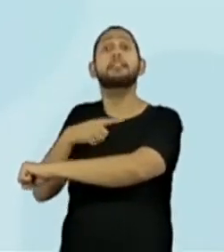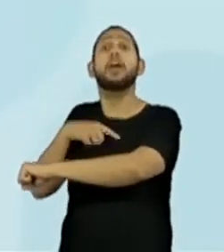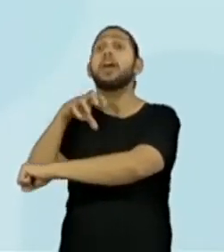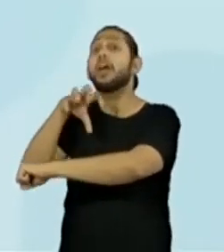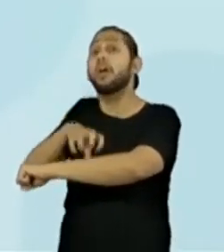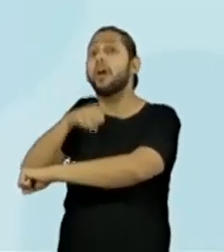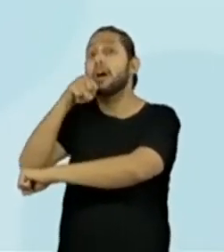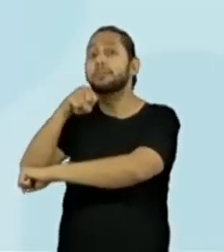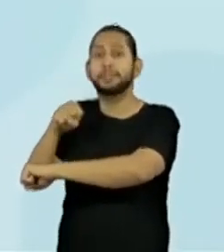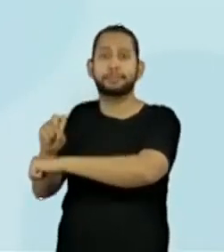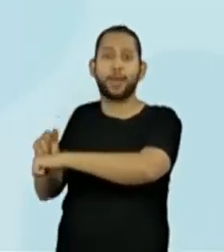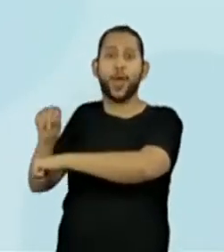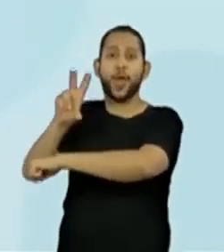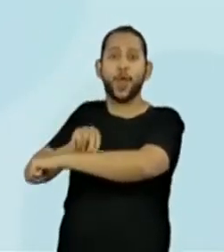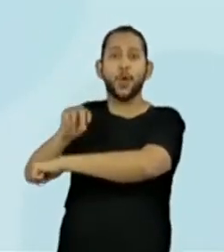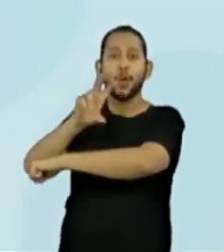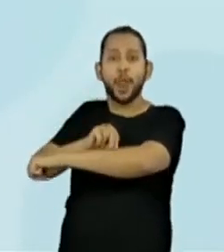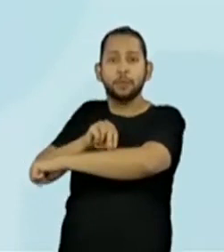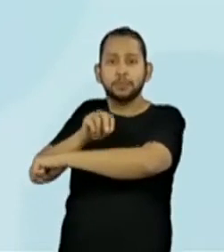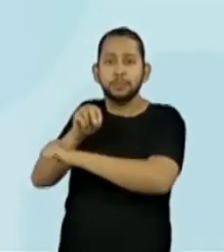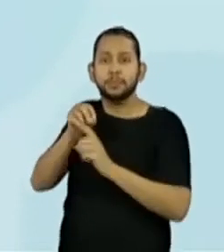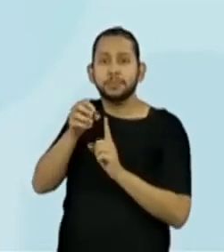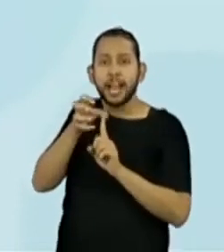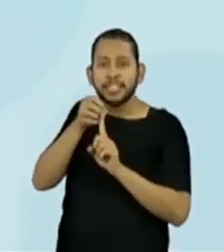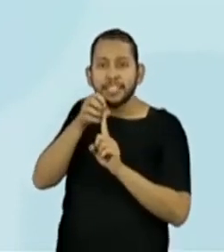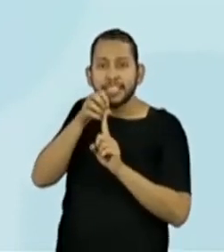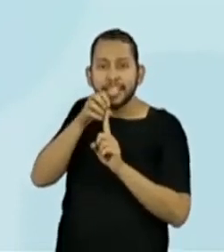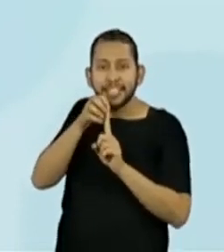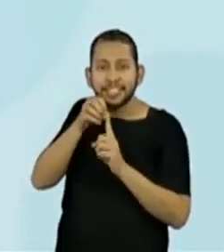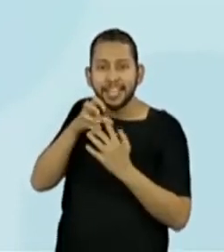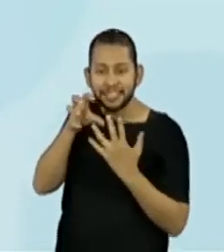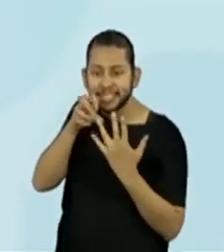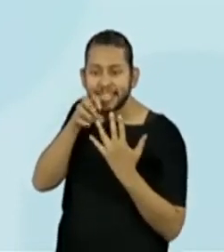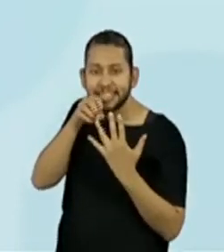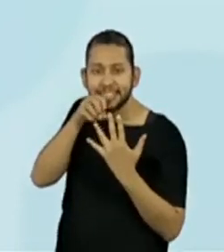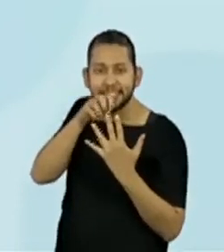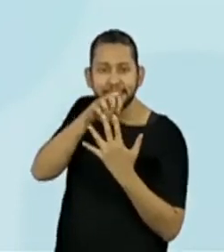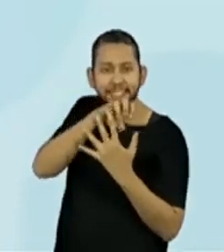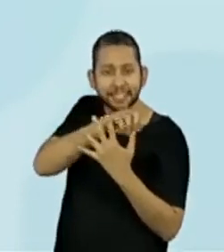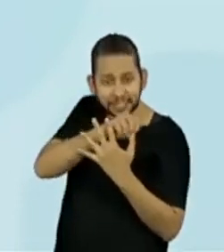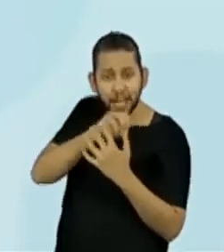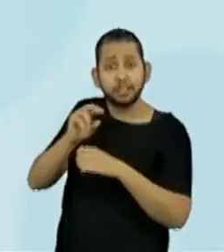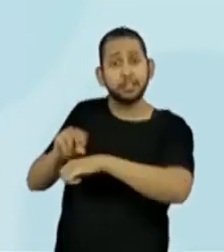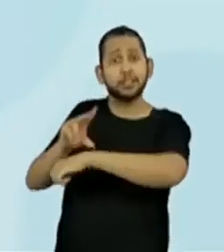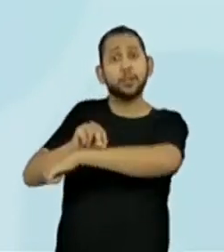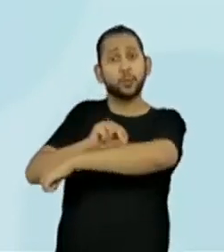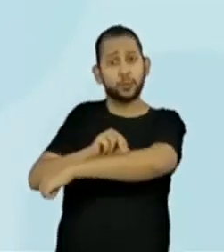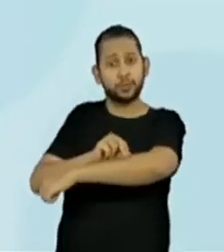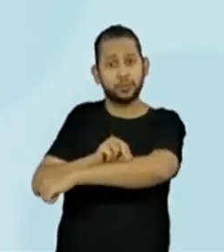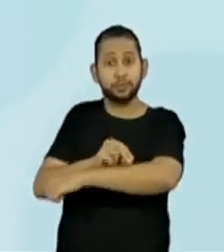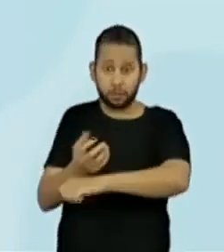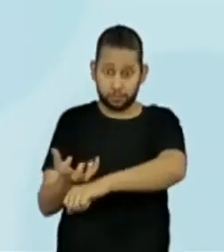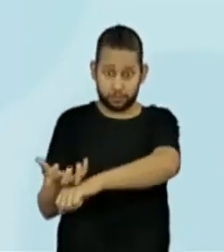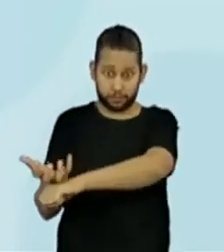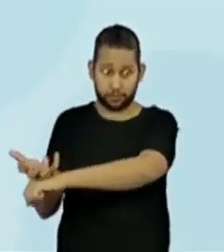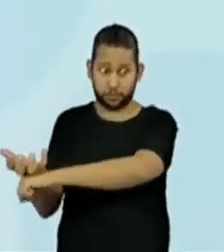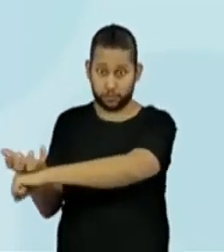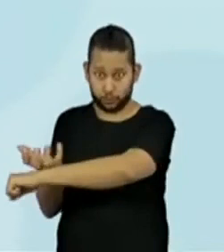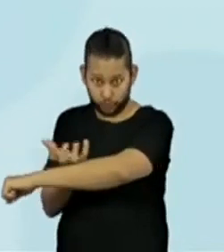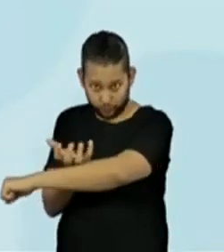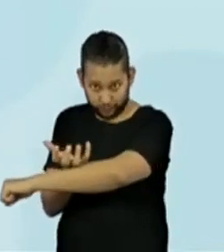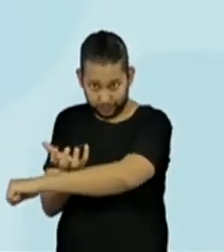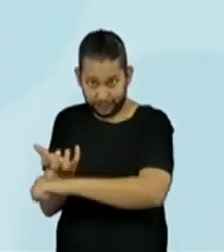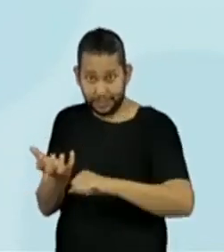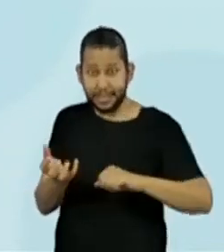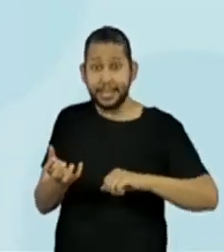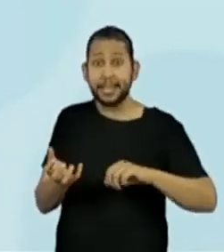para o grilo, certo? Então, a transferência de energia é